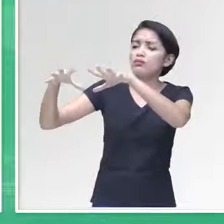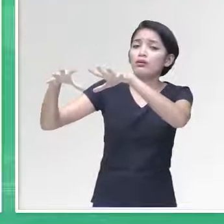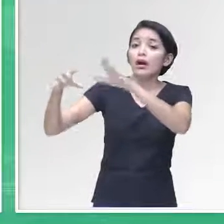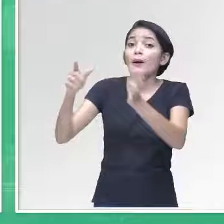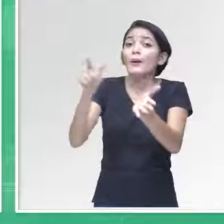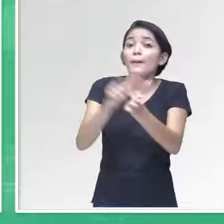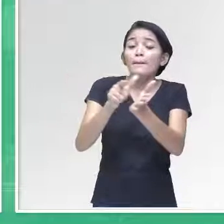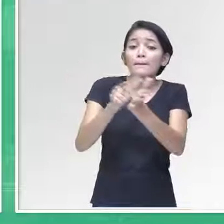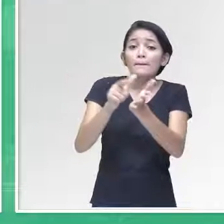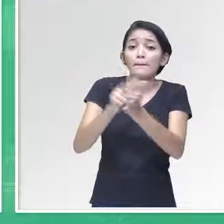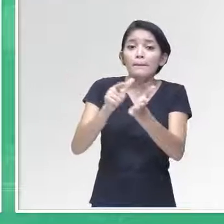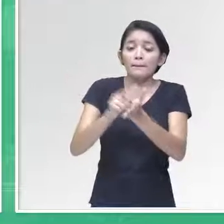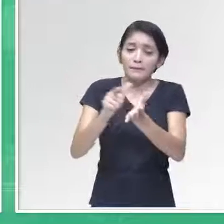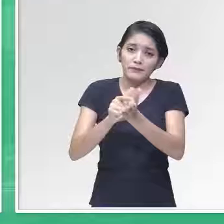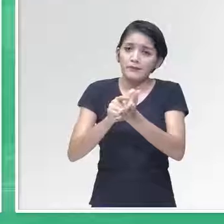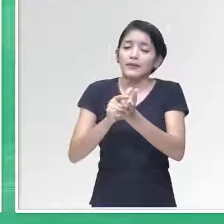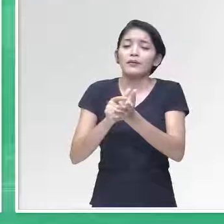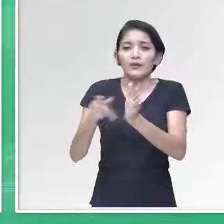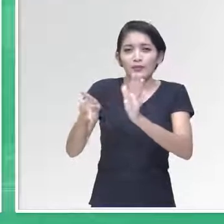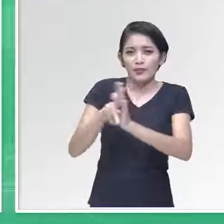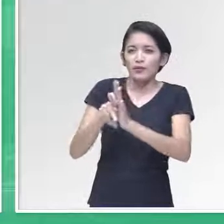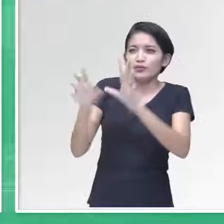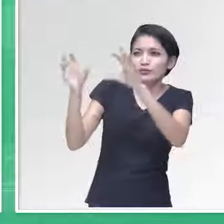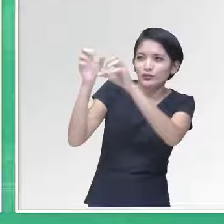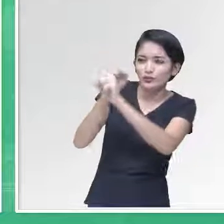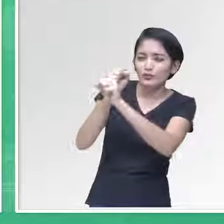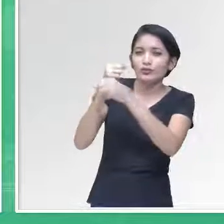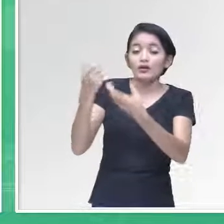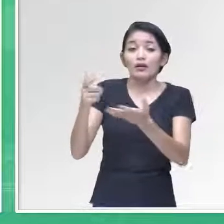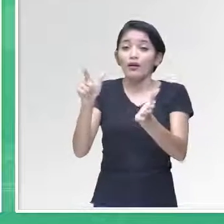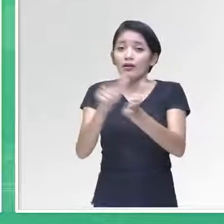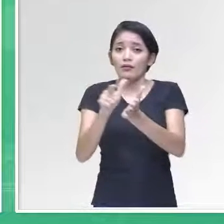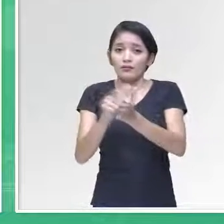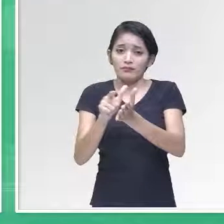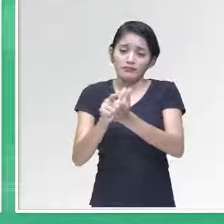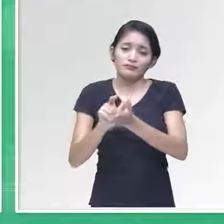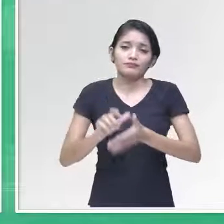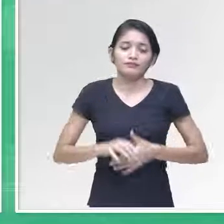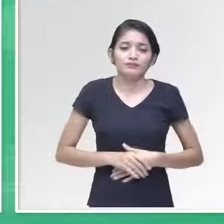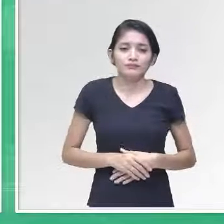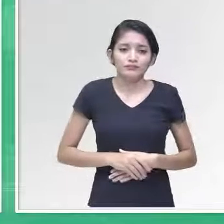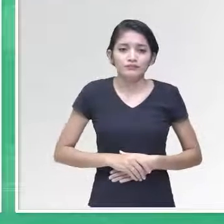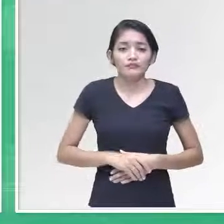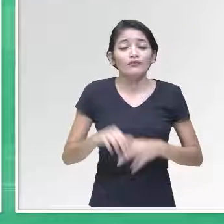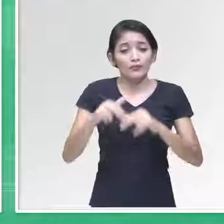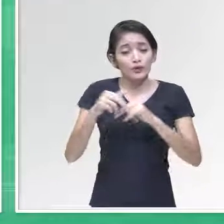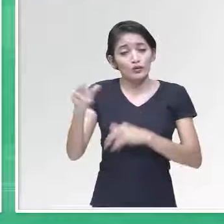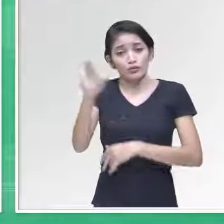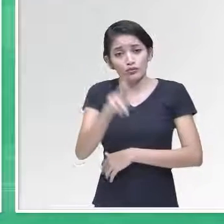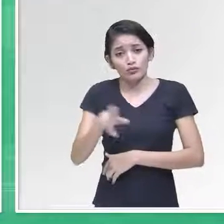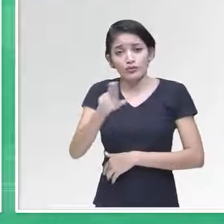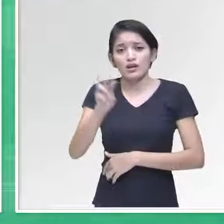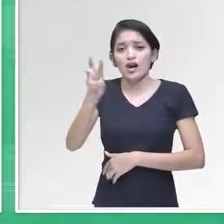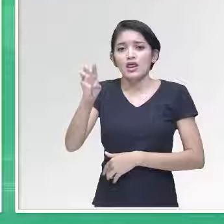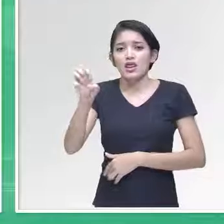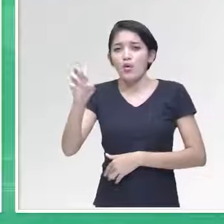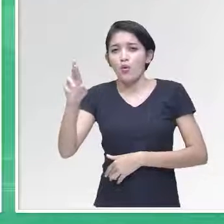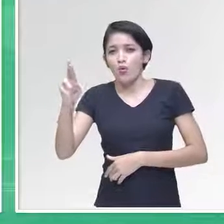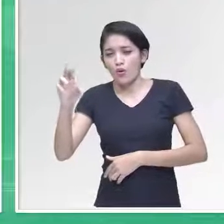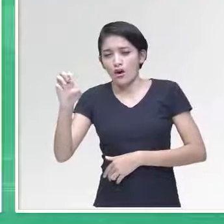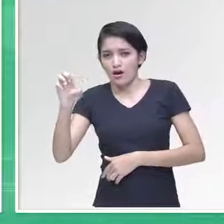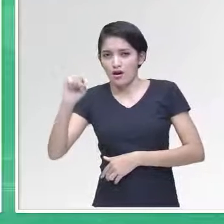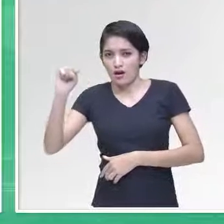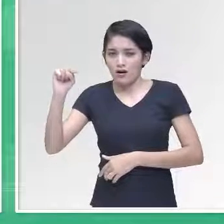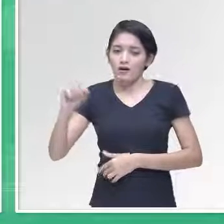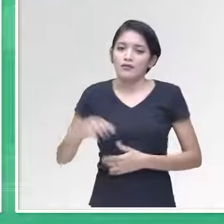papéis fluorescentes. Então, os papers fluorescentes é o que é o plural, né, por isso que foi utilizado o were, certo? Vamos lá